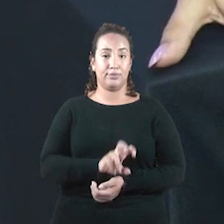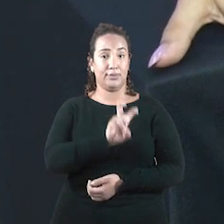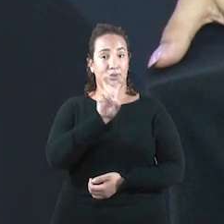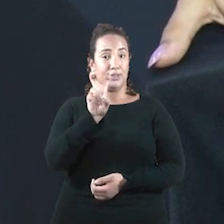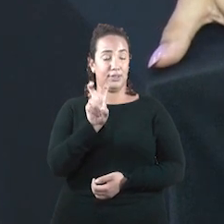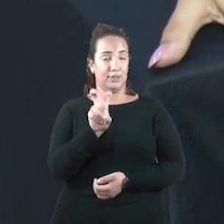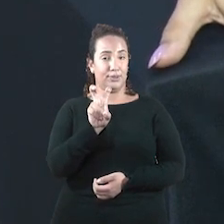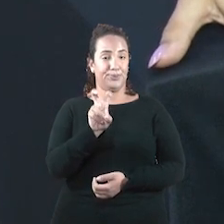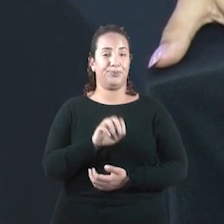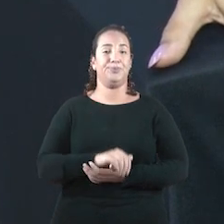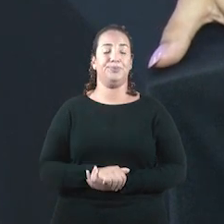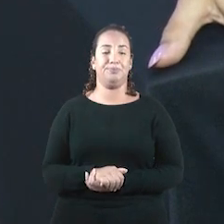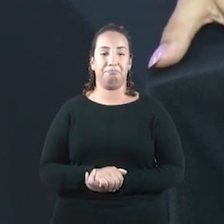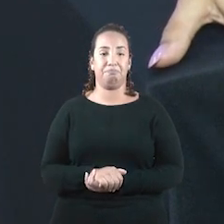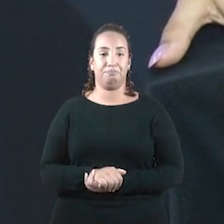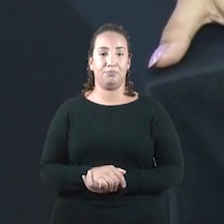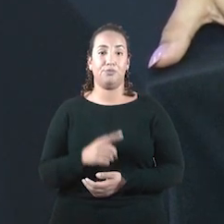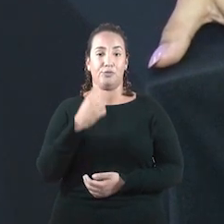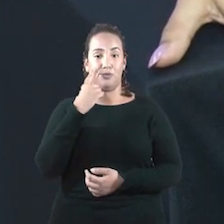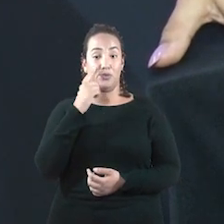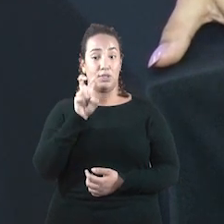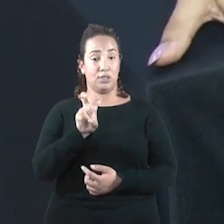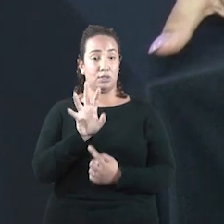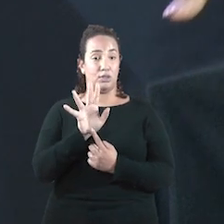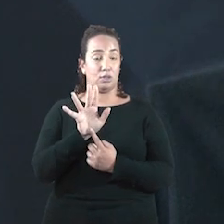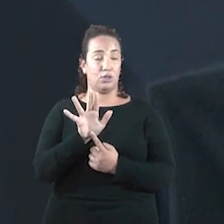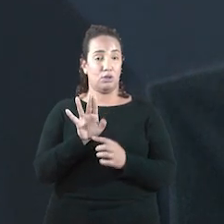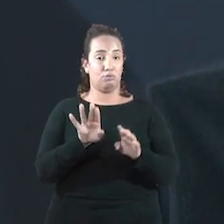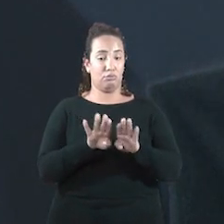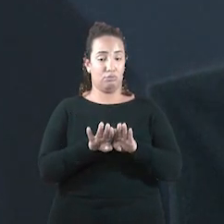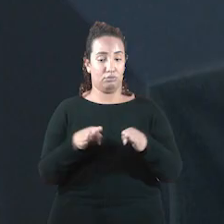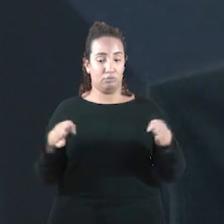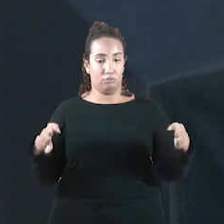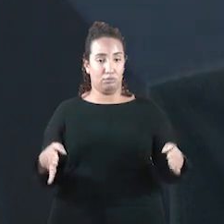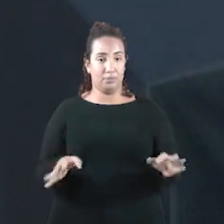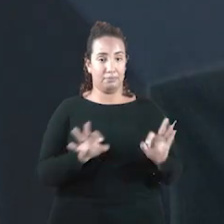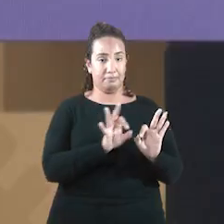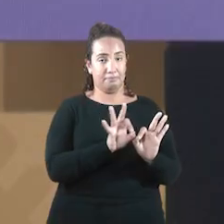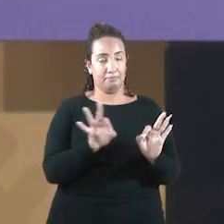5 palmos de comprimento.